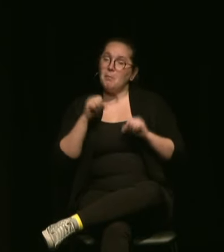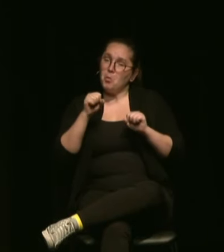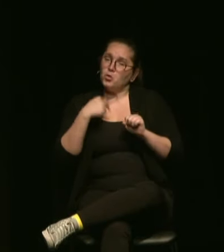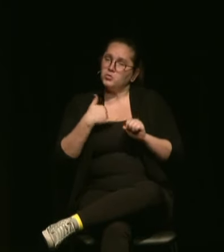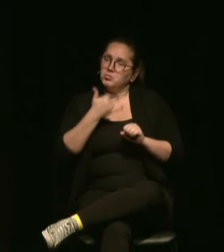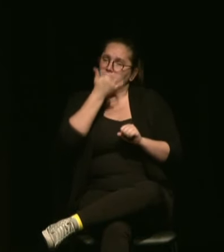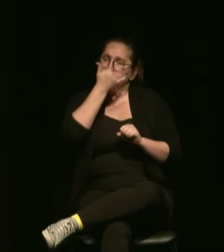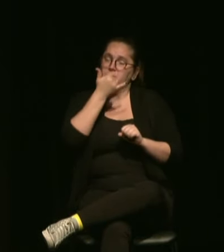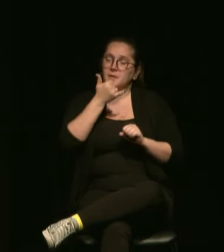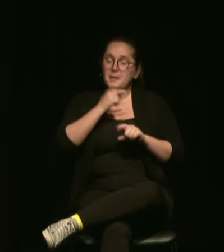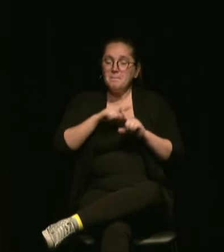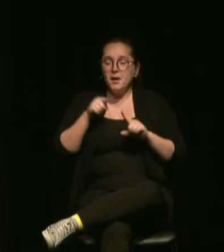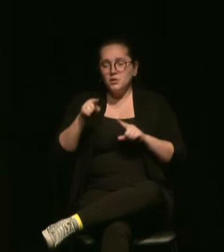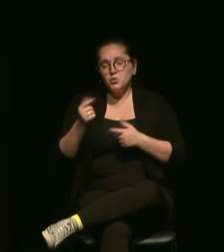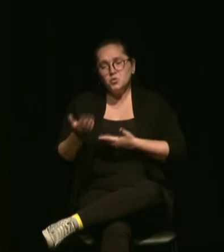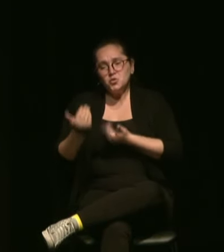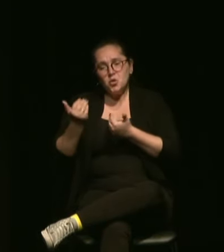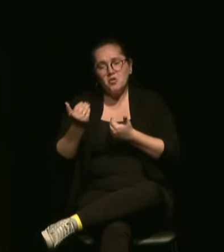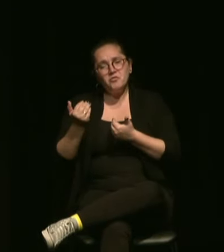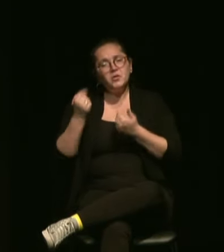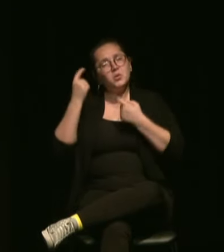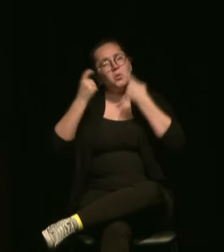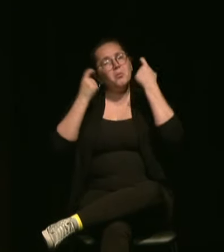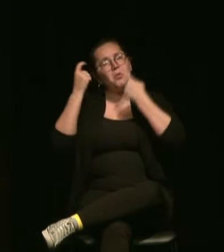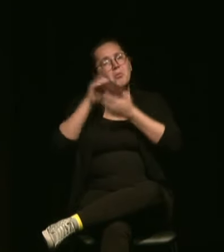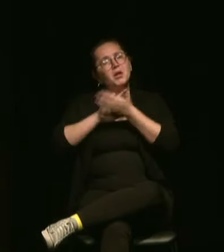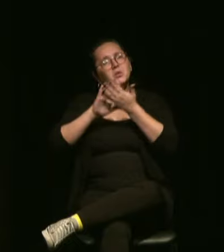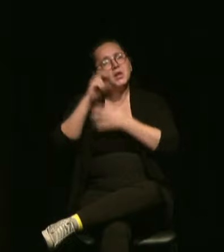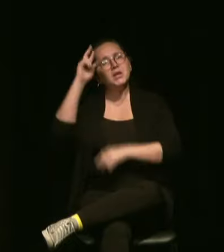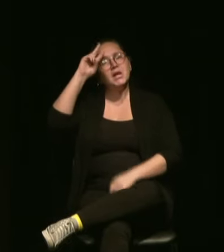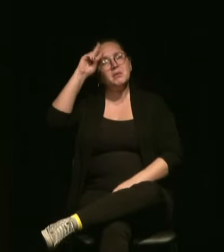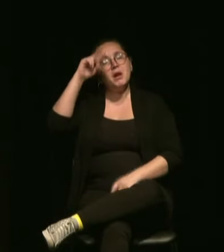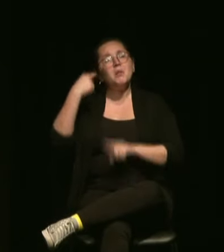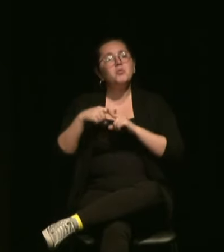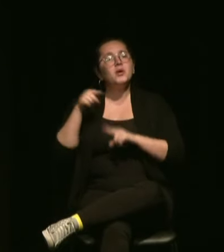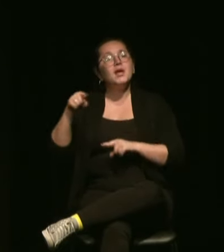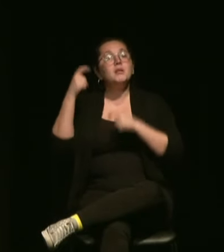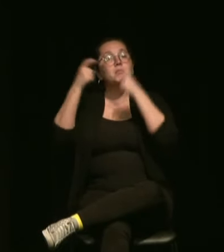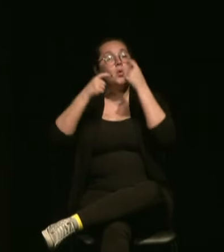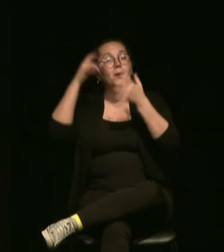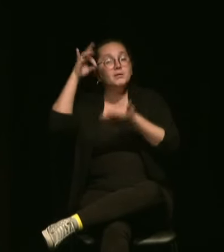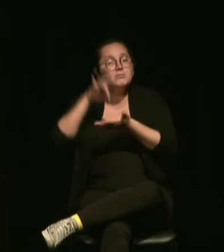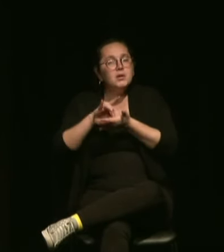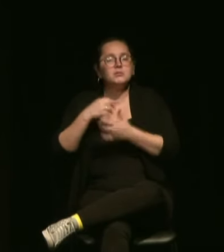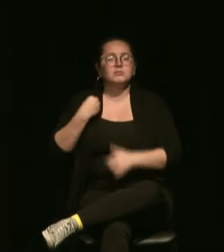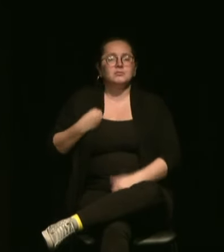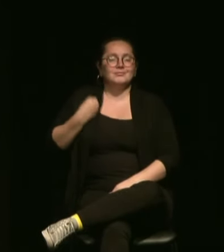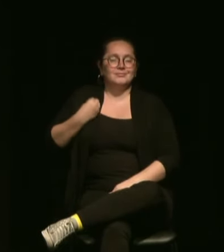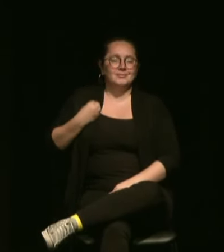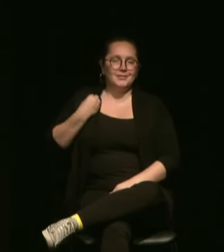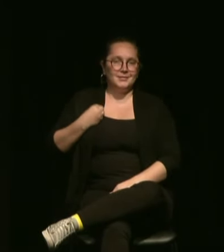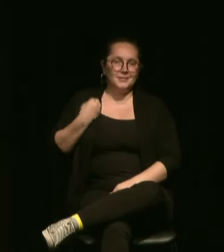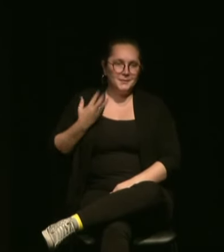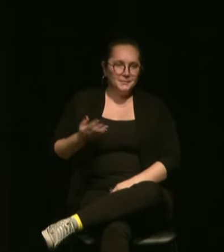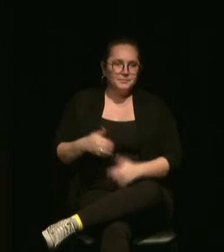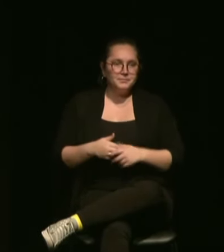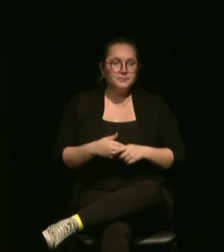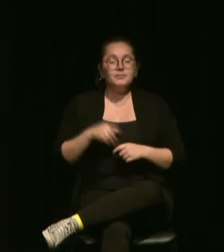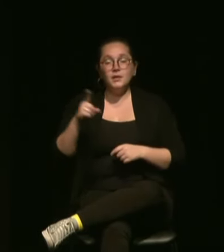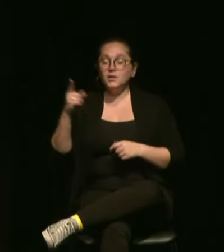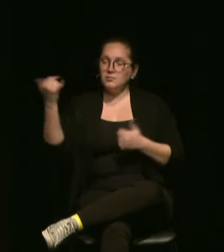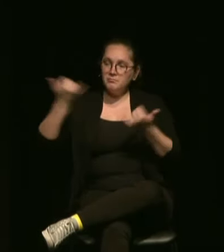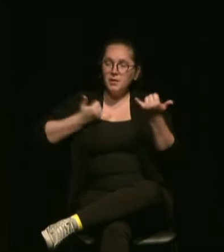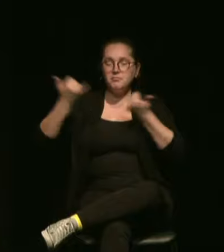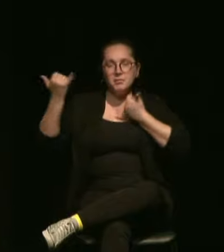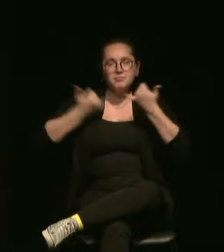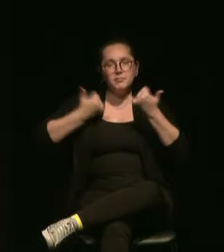equivocadamente, que os jovens não estão preocupados em se lembrar porque estão preocupados em viver, né? Então, os relatos que eu recebia da